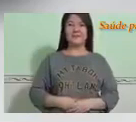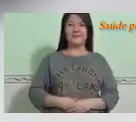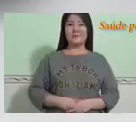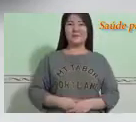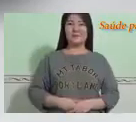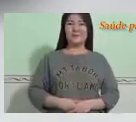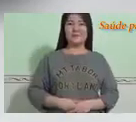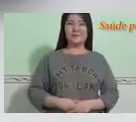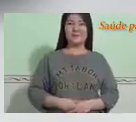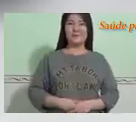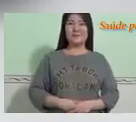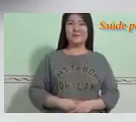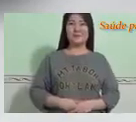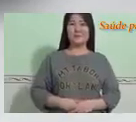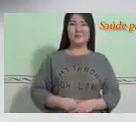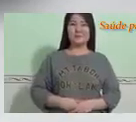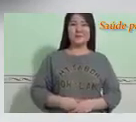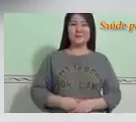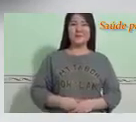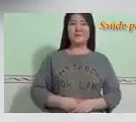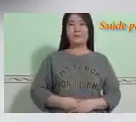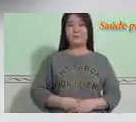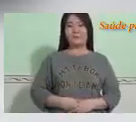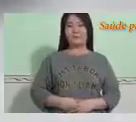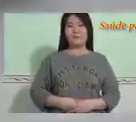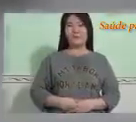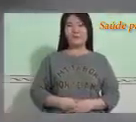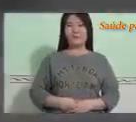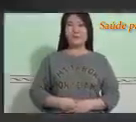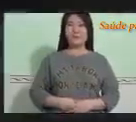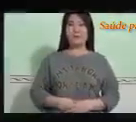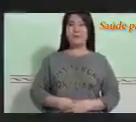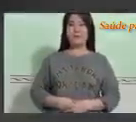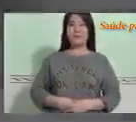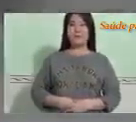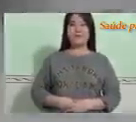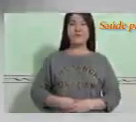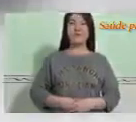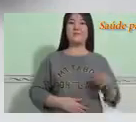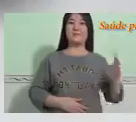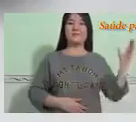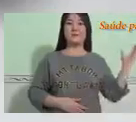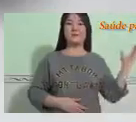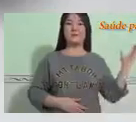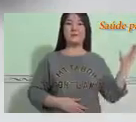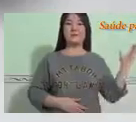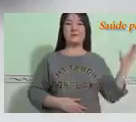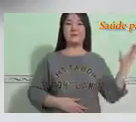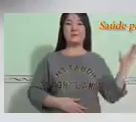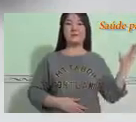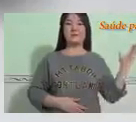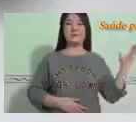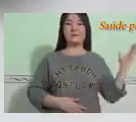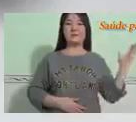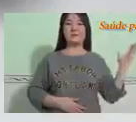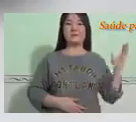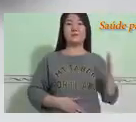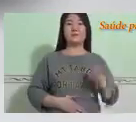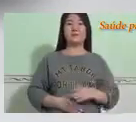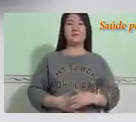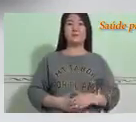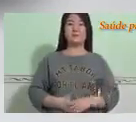pessoas, como evitar ambientes fechados e com grande quantidade de pessoas, evitar o compartilhamento de toalhas e